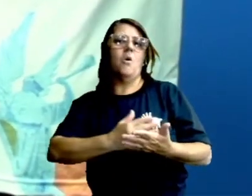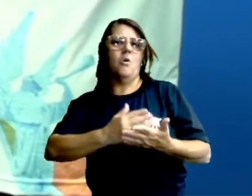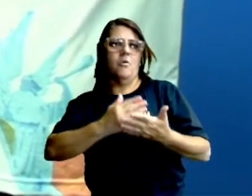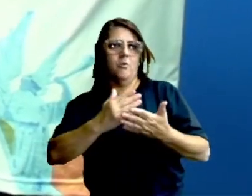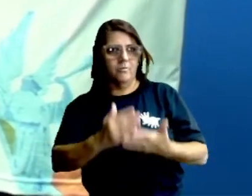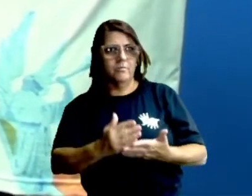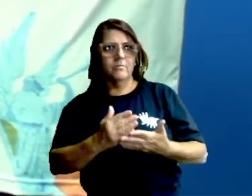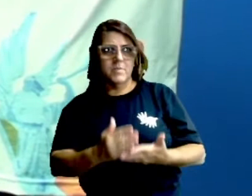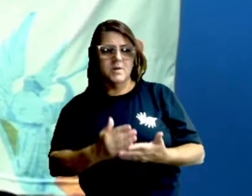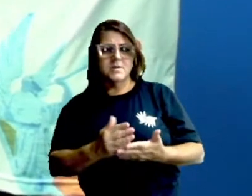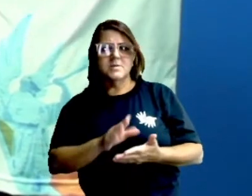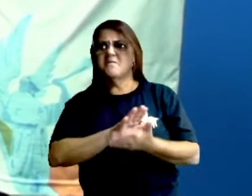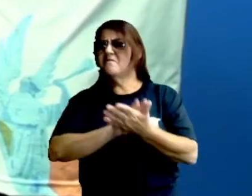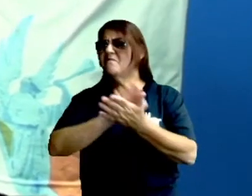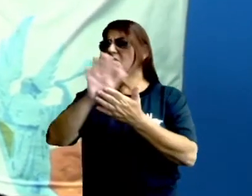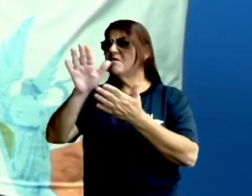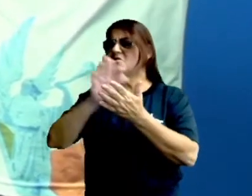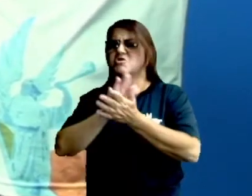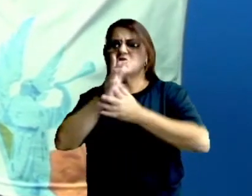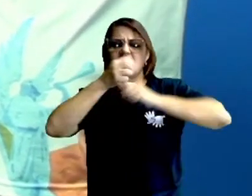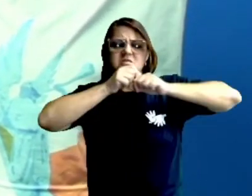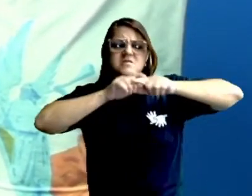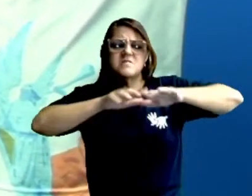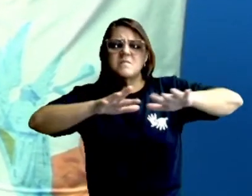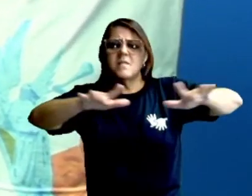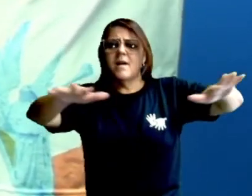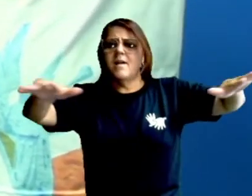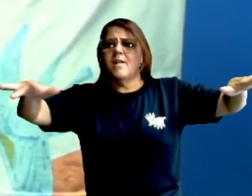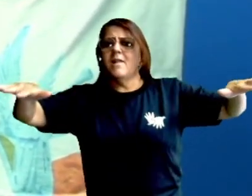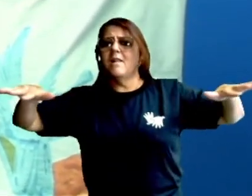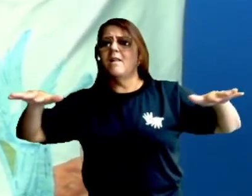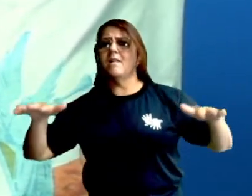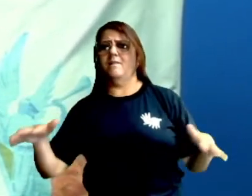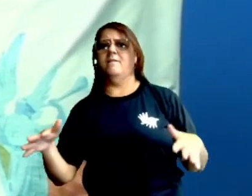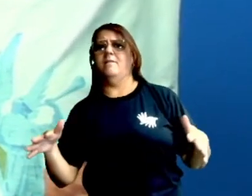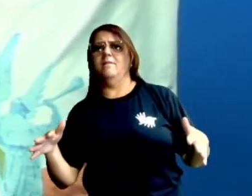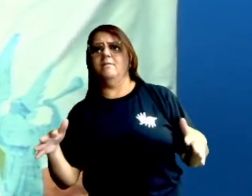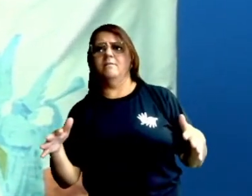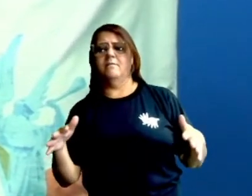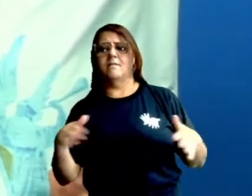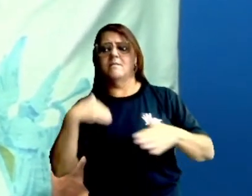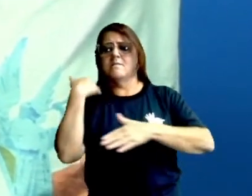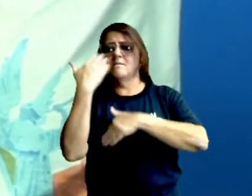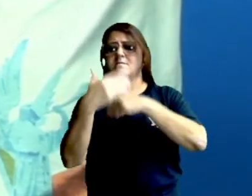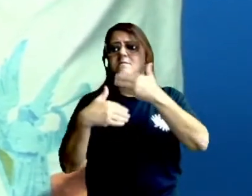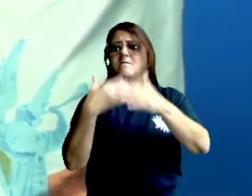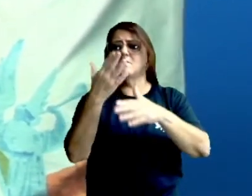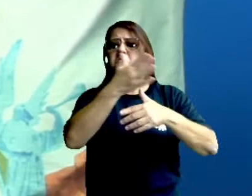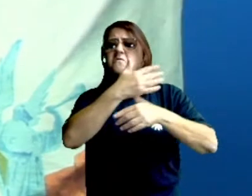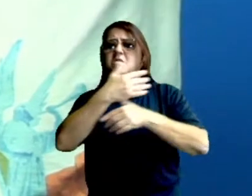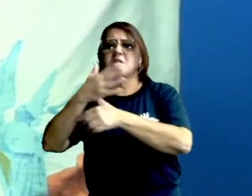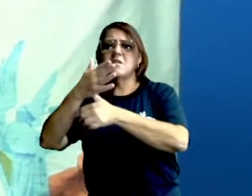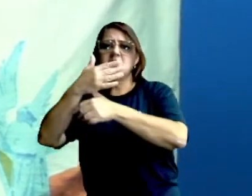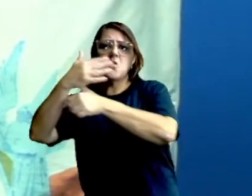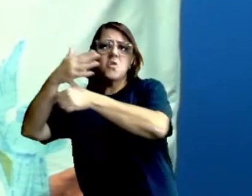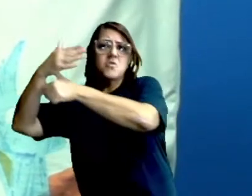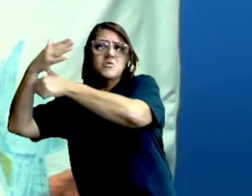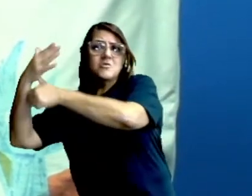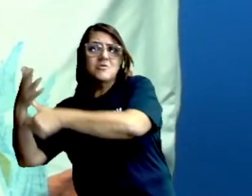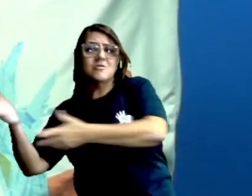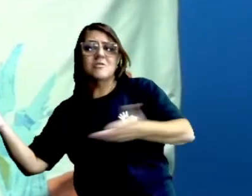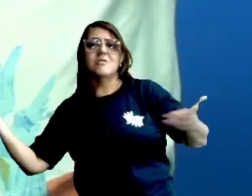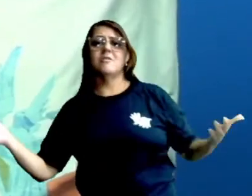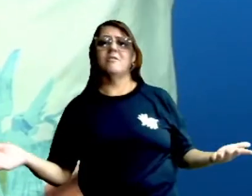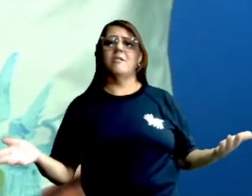a viajar, a se espalhar pelo território, e eles começam a desenvolver tecnologias, né? Eles começam a